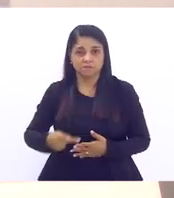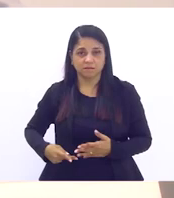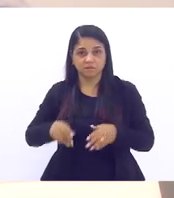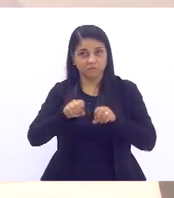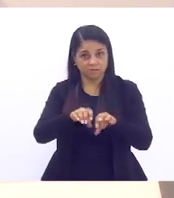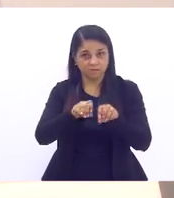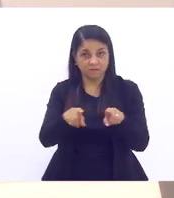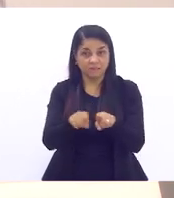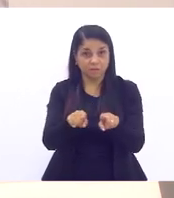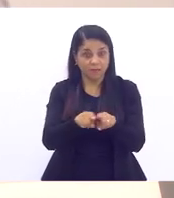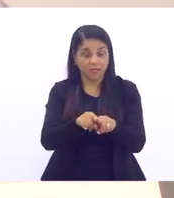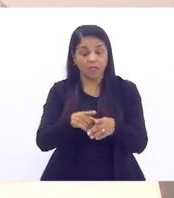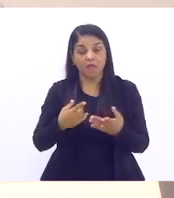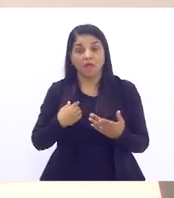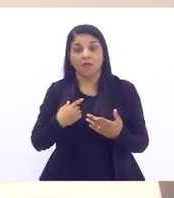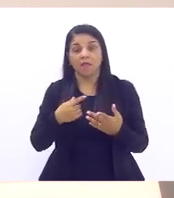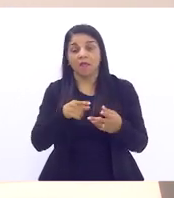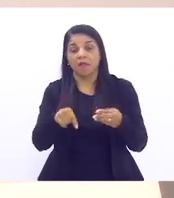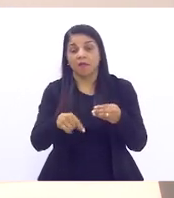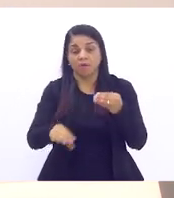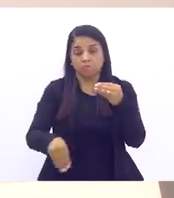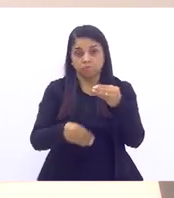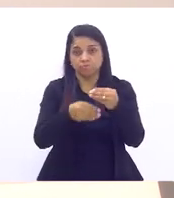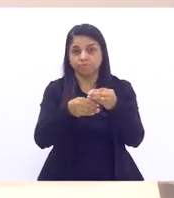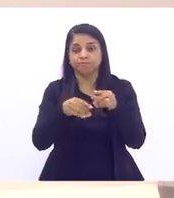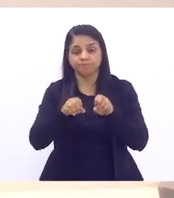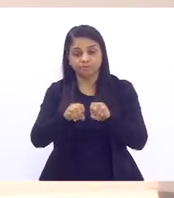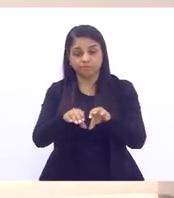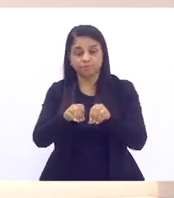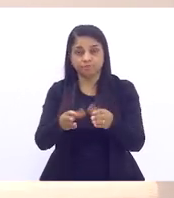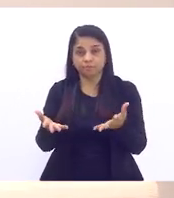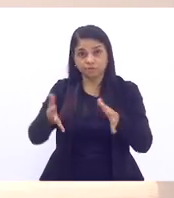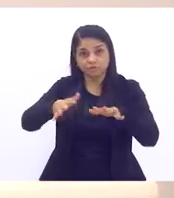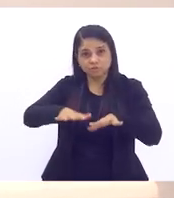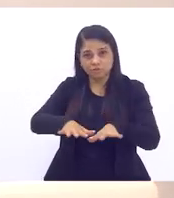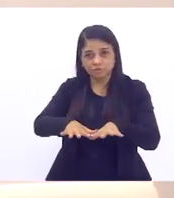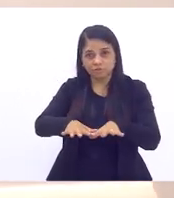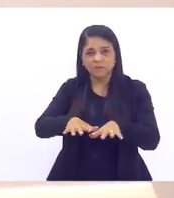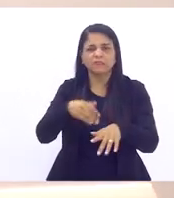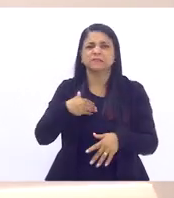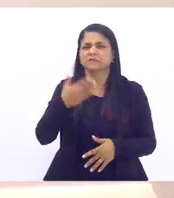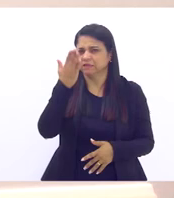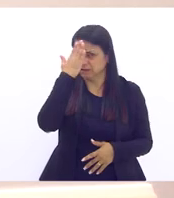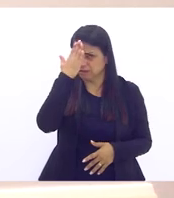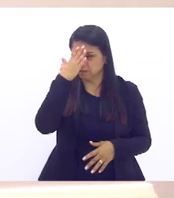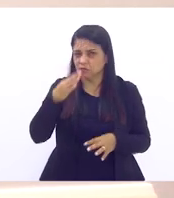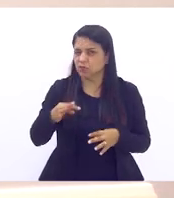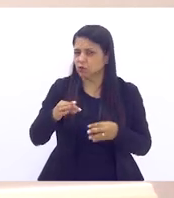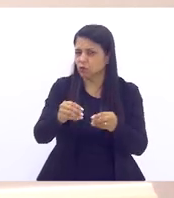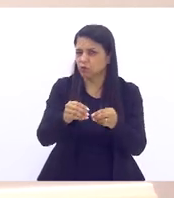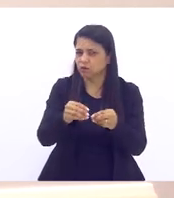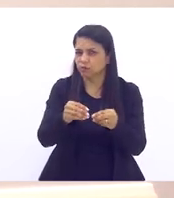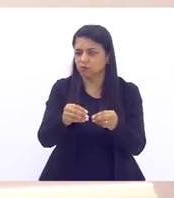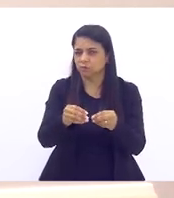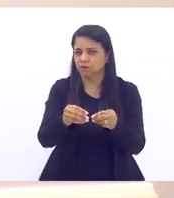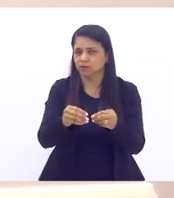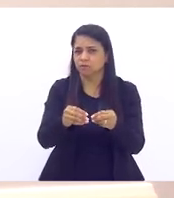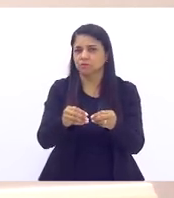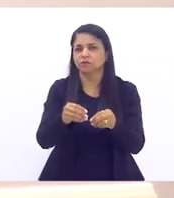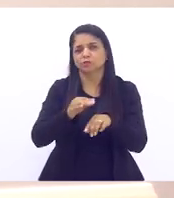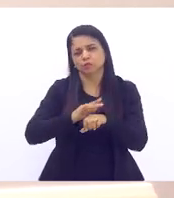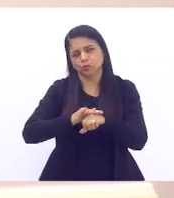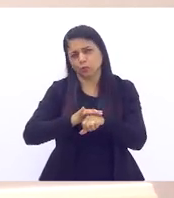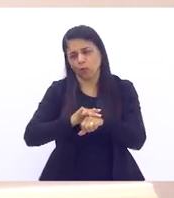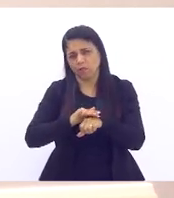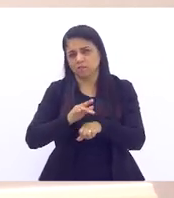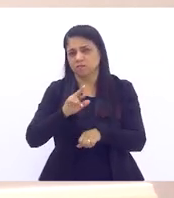aspecto da educação inclusiva todos sabemos que aqueles que tem doenças